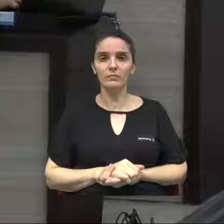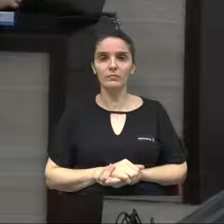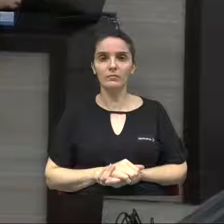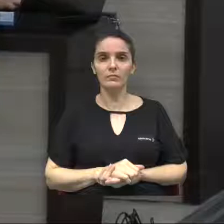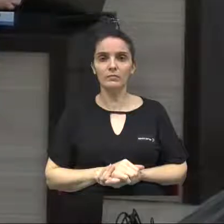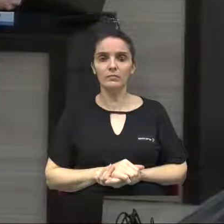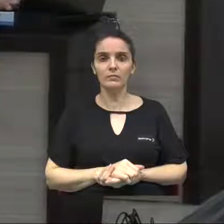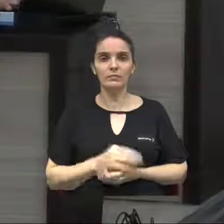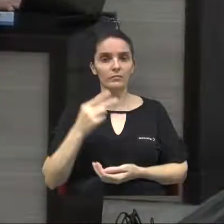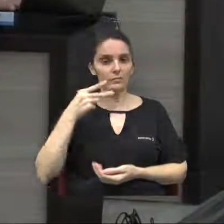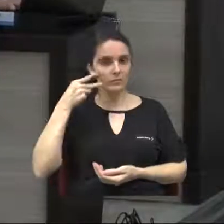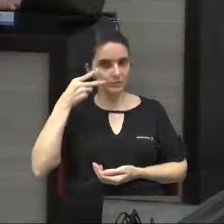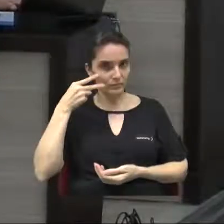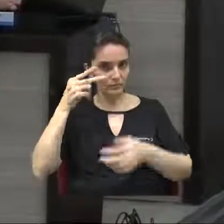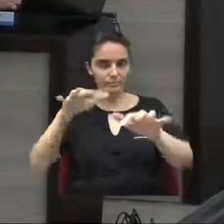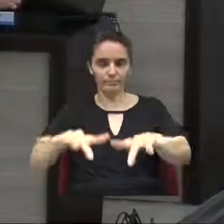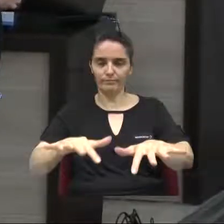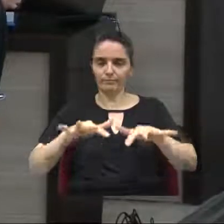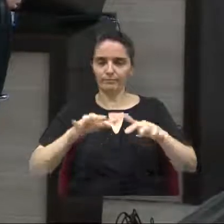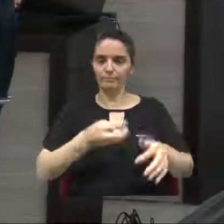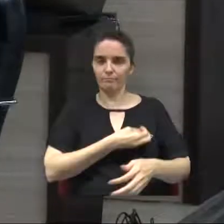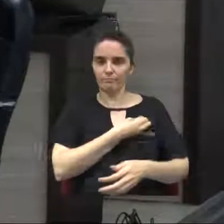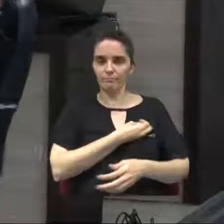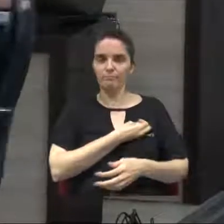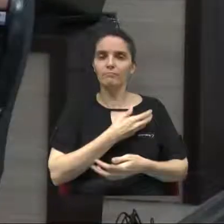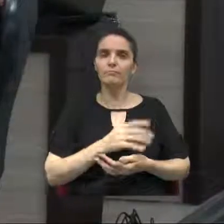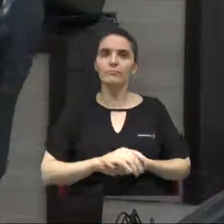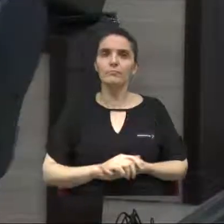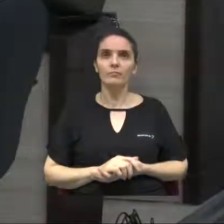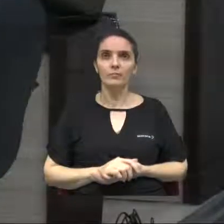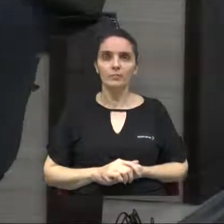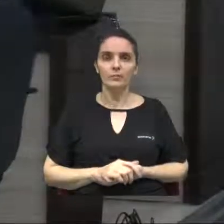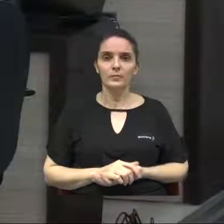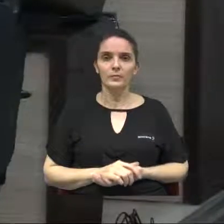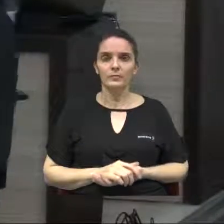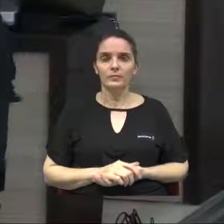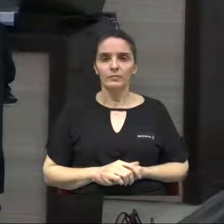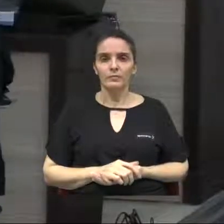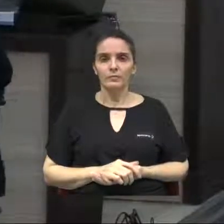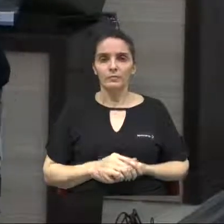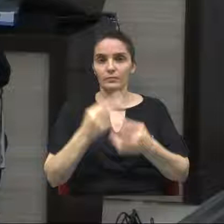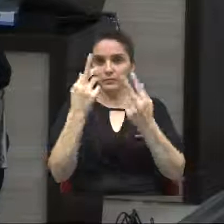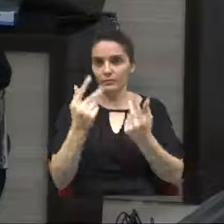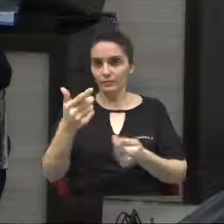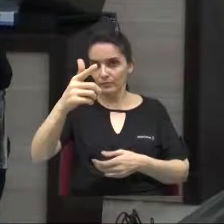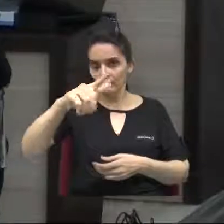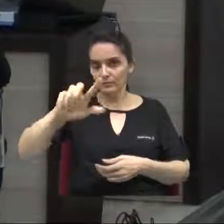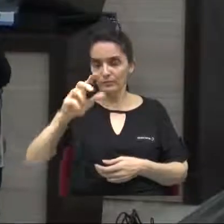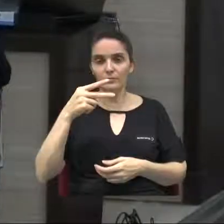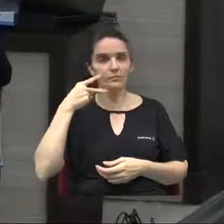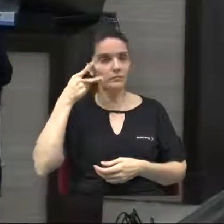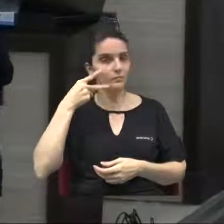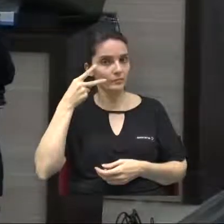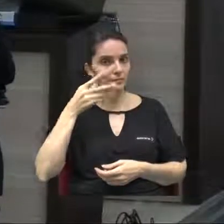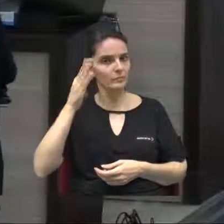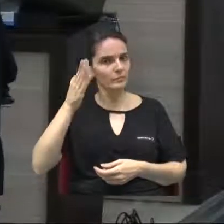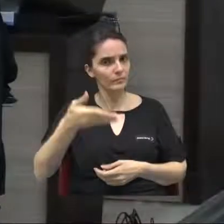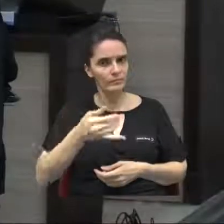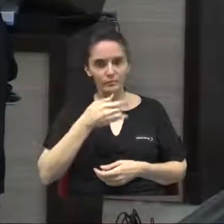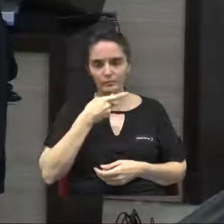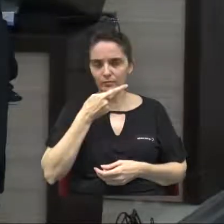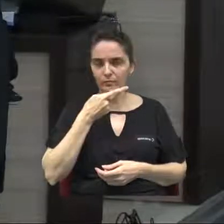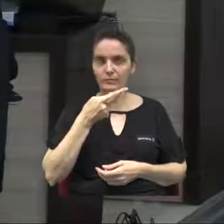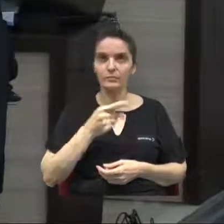Senhoras, senhores vereadores, público presente, ao exemplo dos demais vereadores que já se